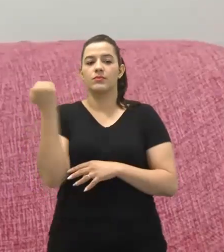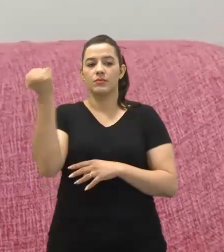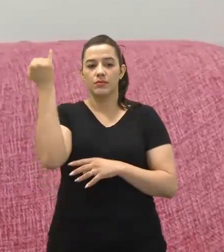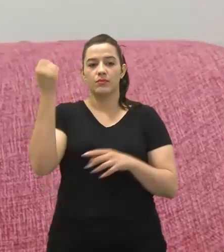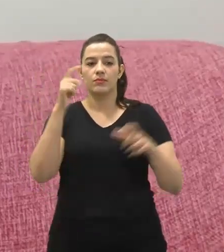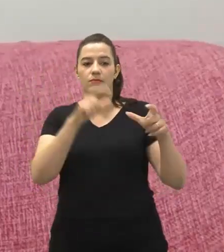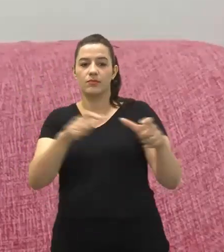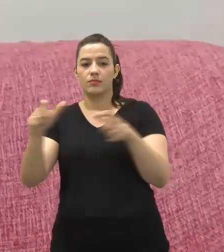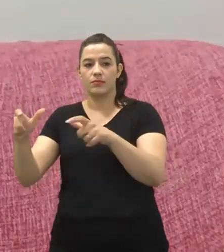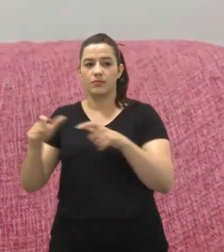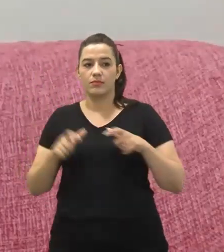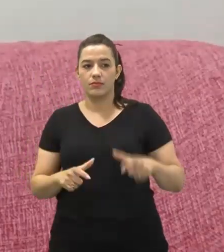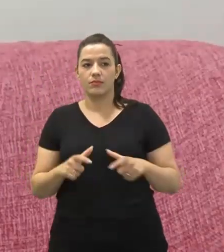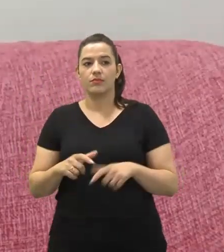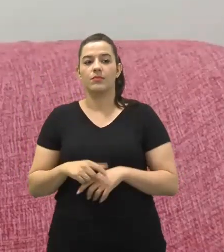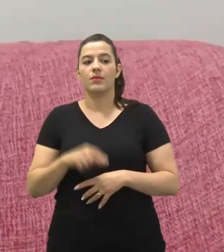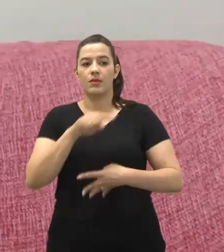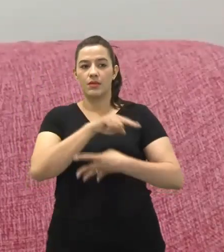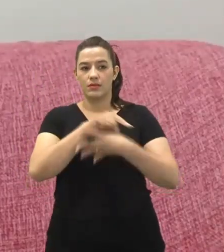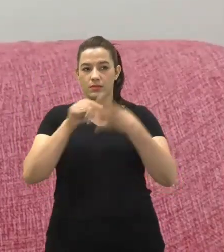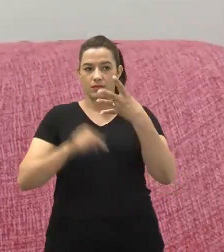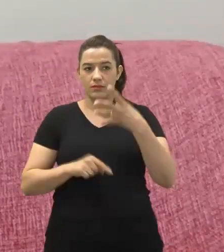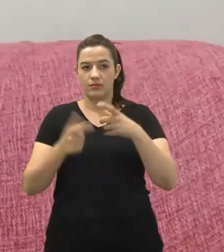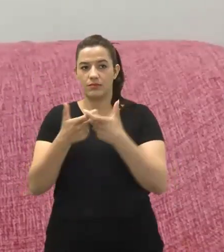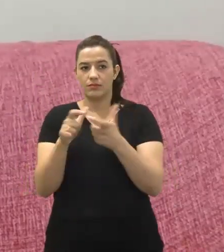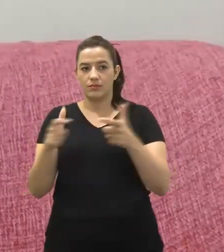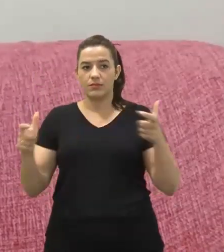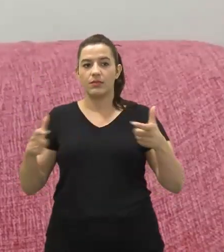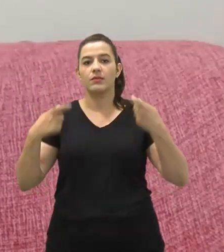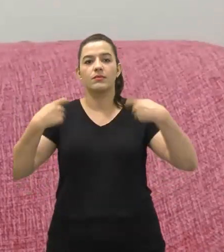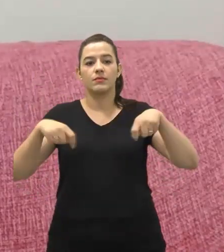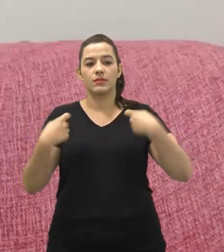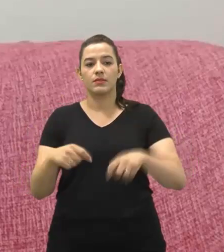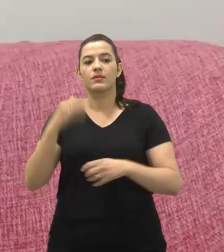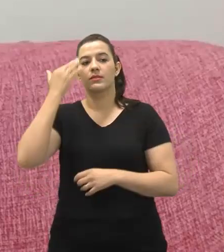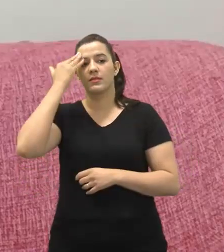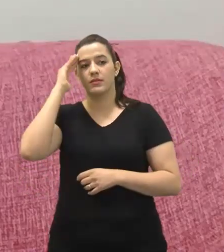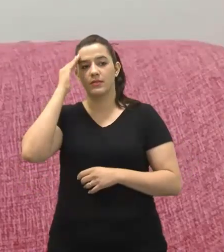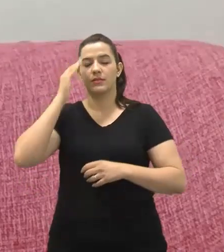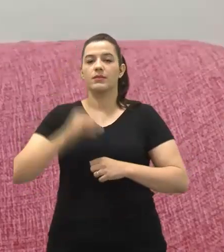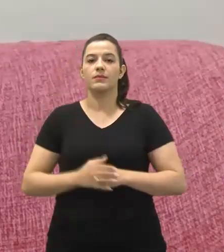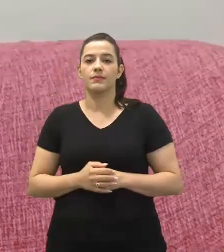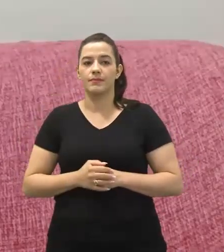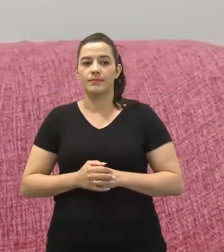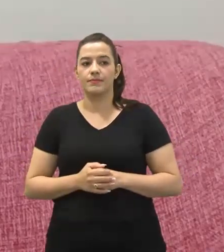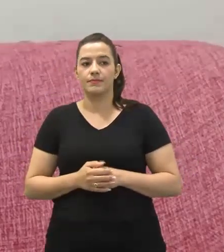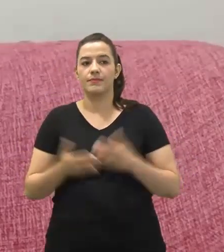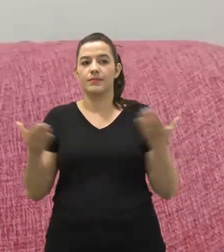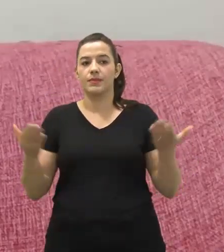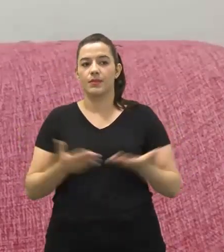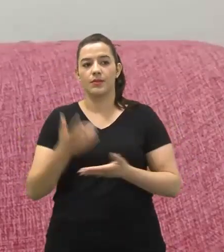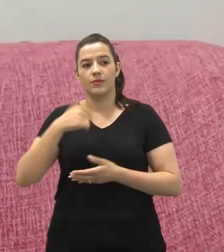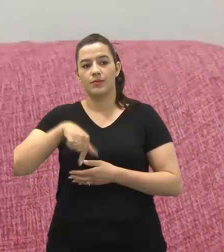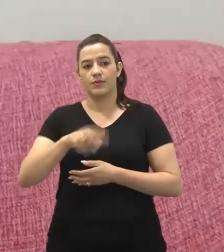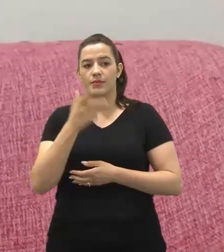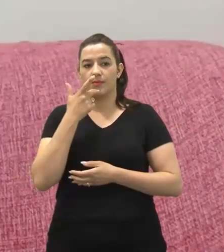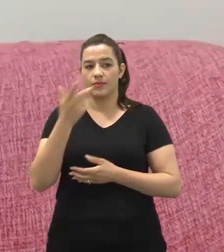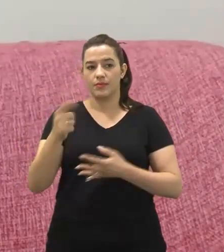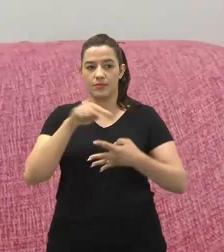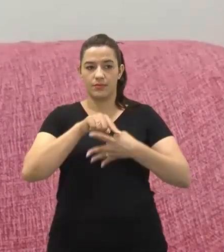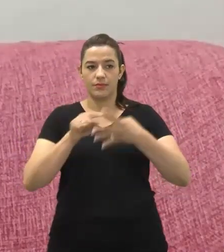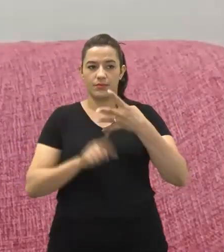educacionais essas quatro dimensões precisam ser levadas em consideração Então vamos falar um pouco a respeito